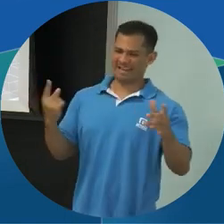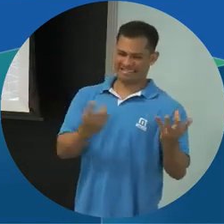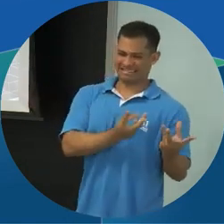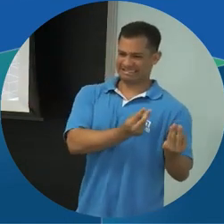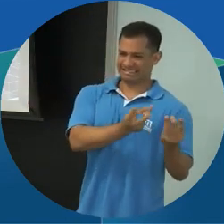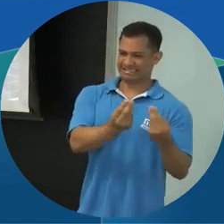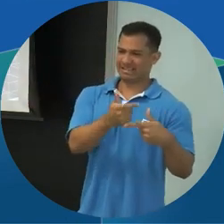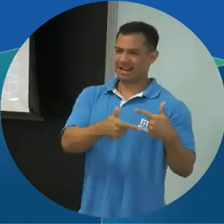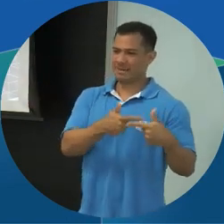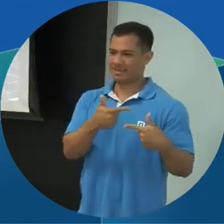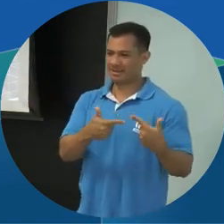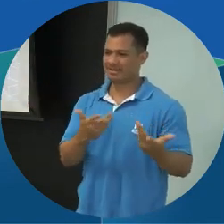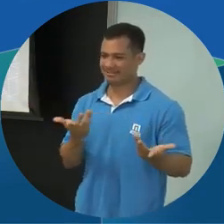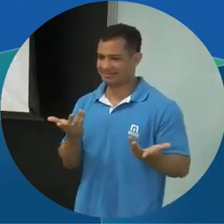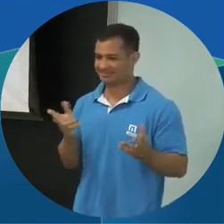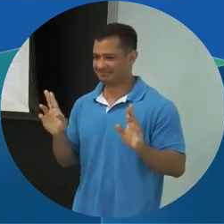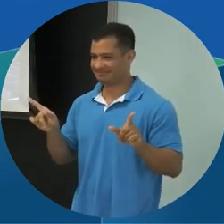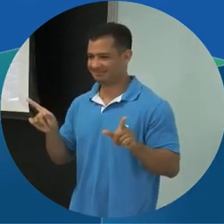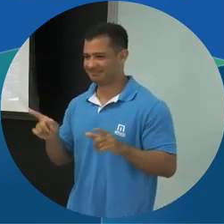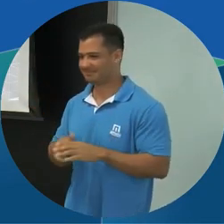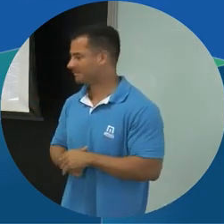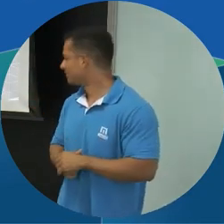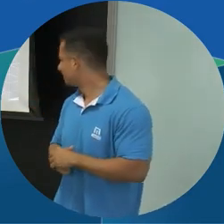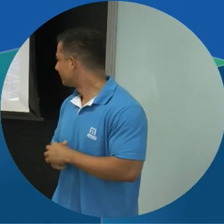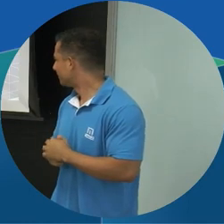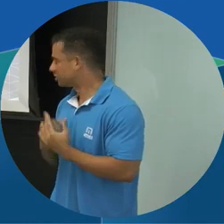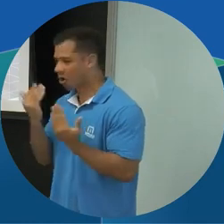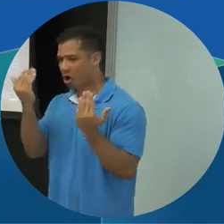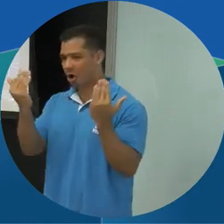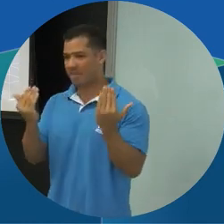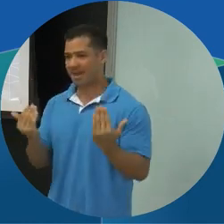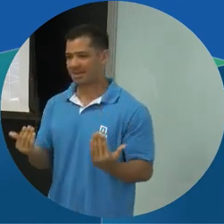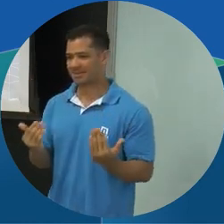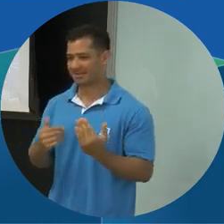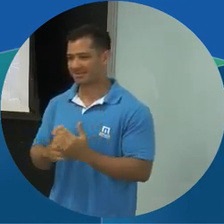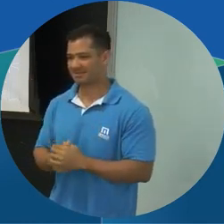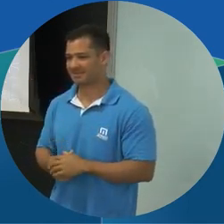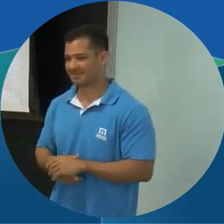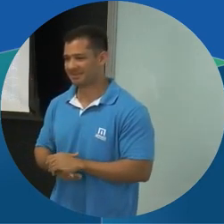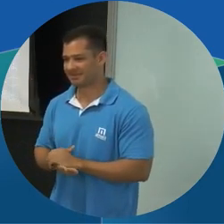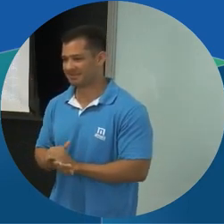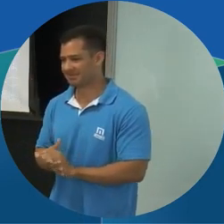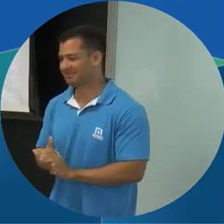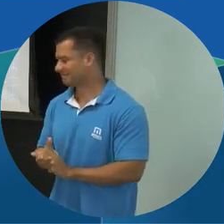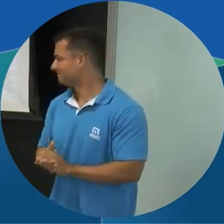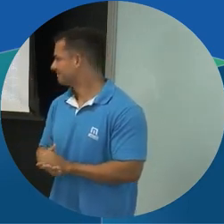Tá? Só para a gente... Deixa eu voltar aqui agora.